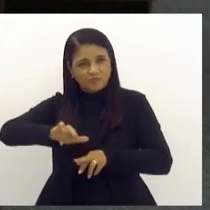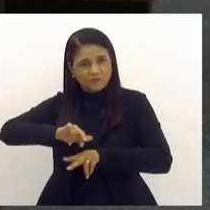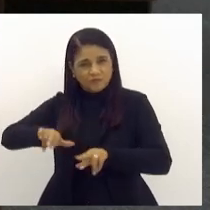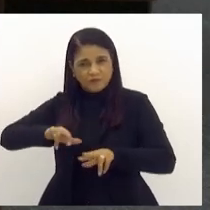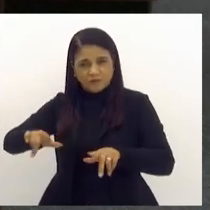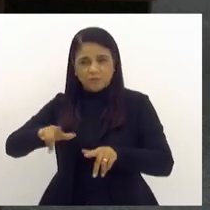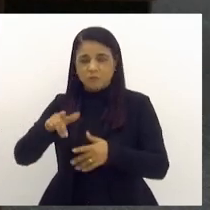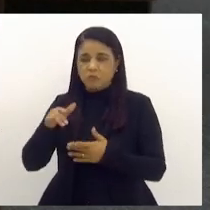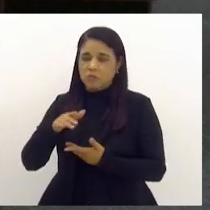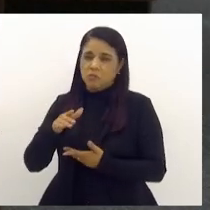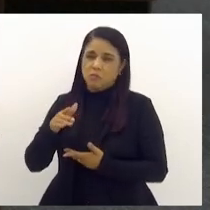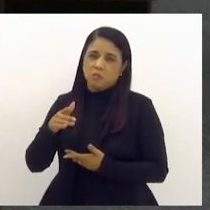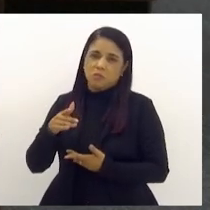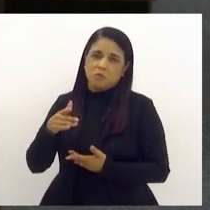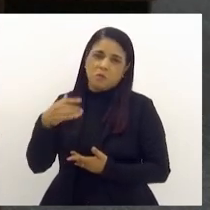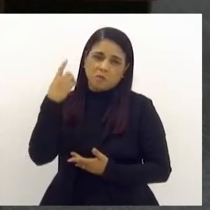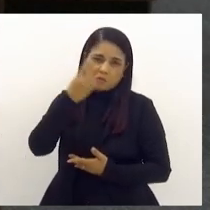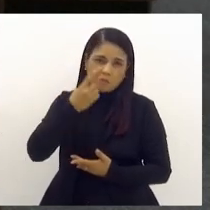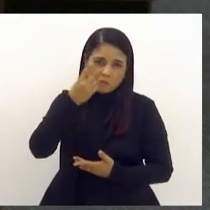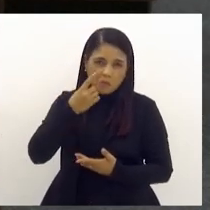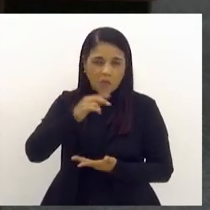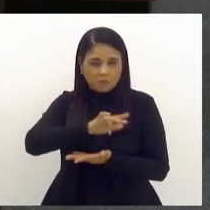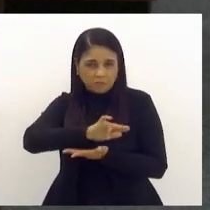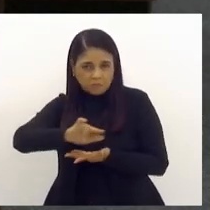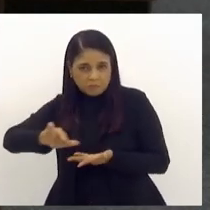de alguns companheiros dessa casa, e